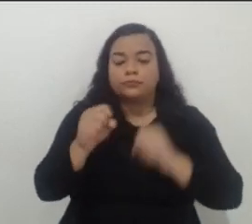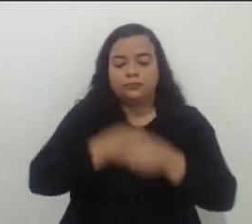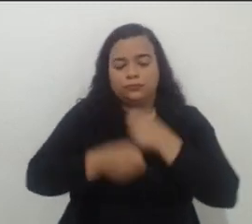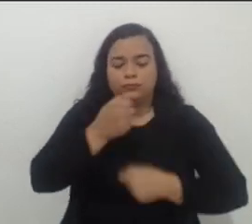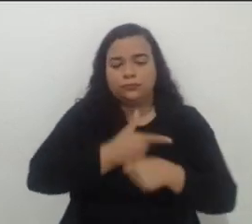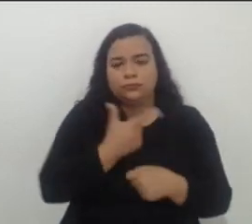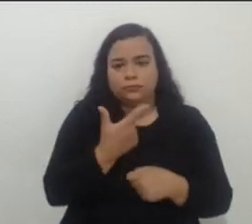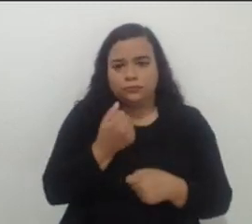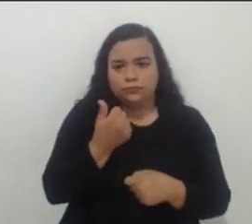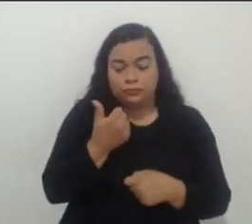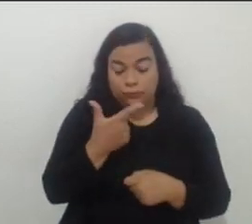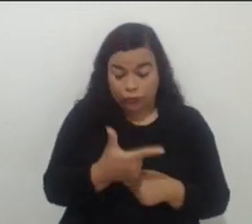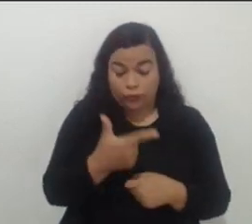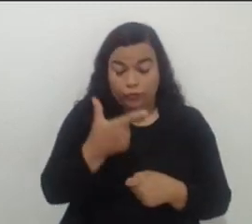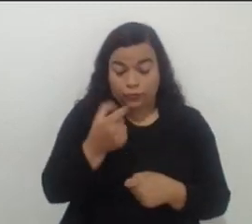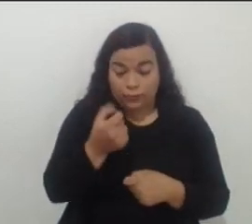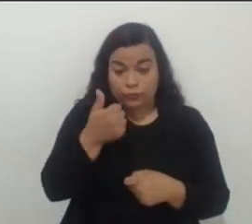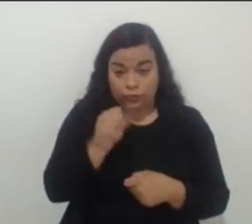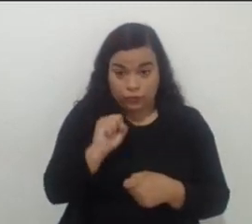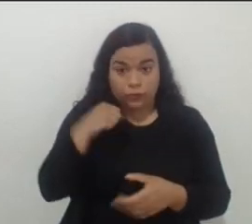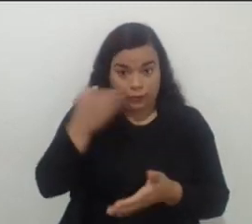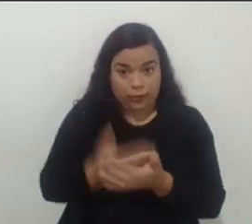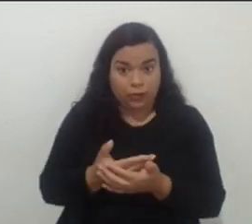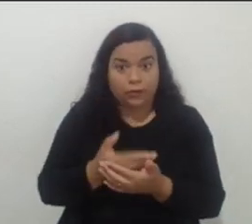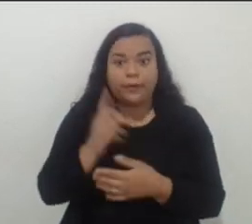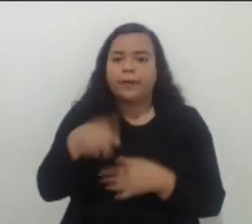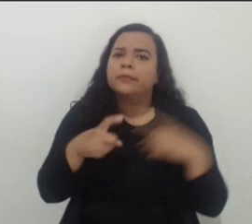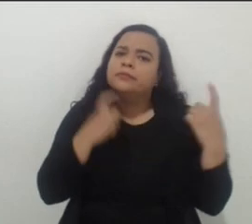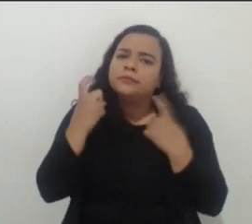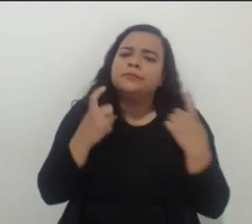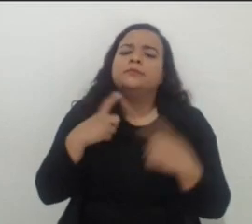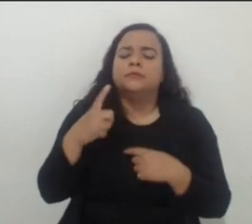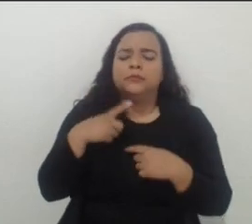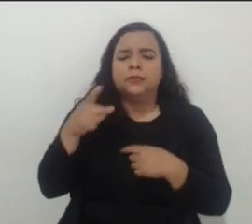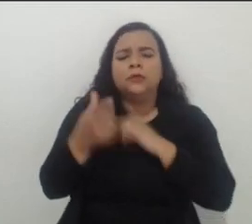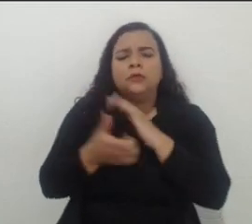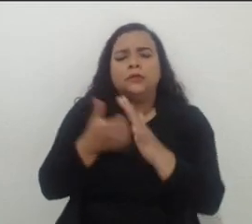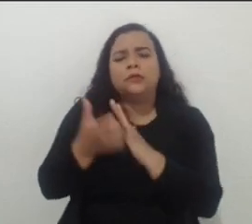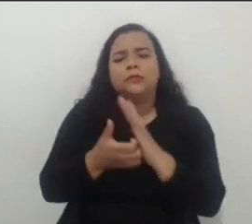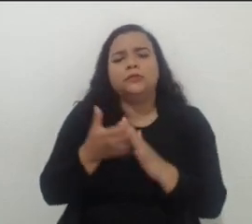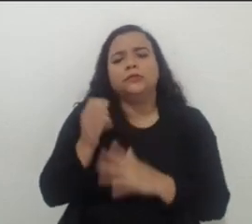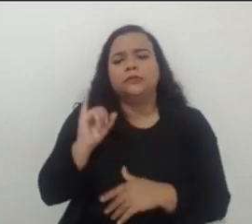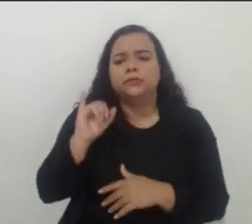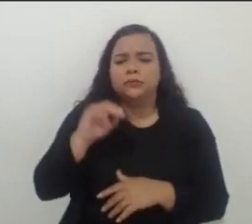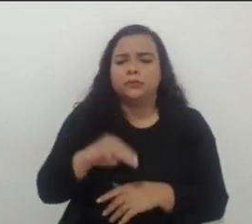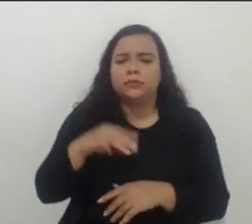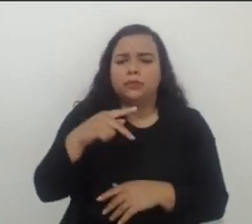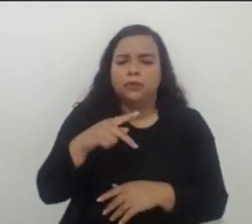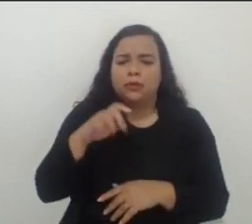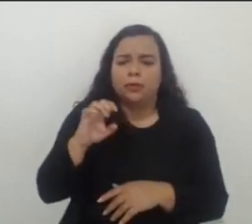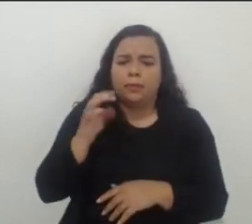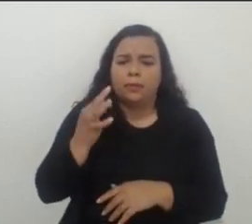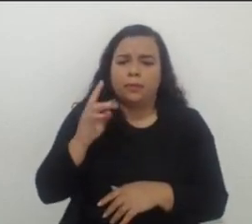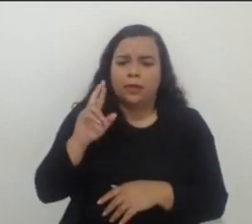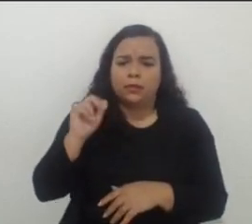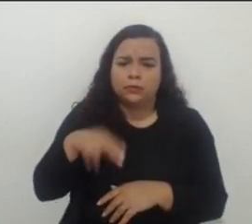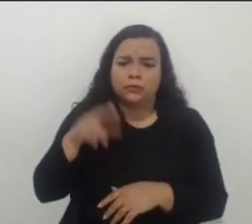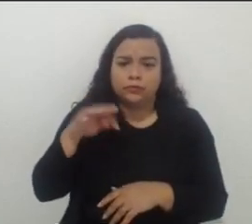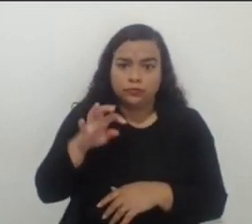de causar uma preocupação que a empresa impetrante, além de banalizar o Instituto do Mandato de